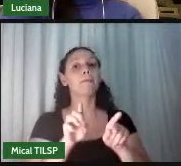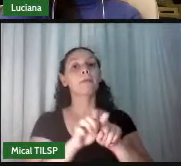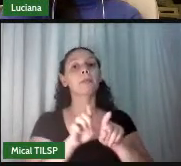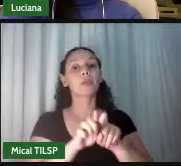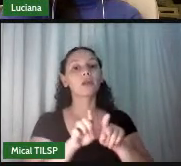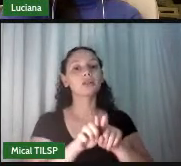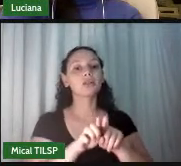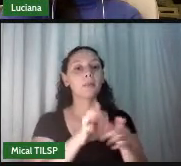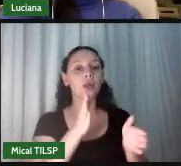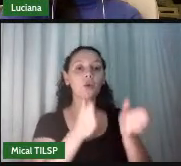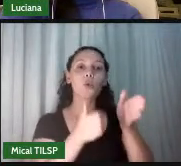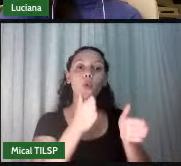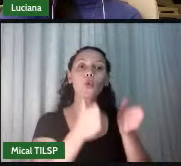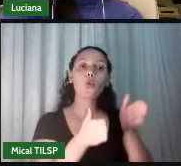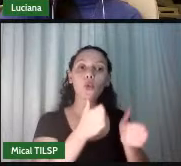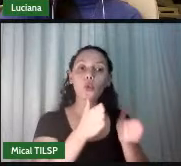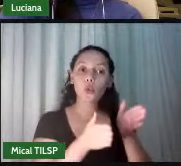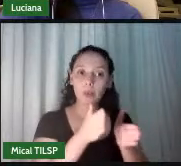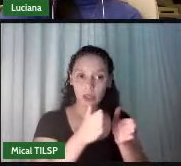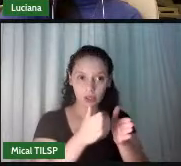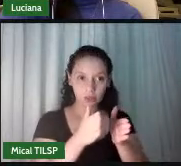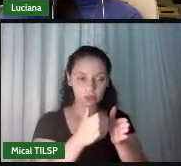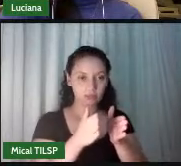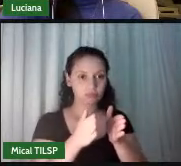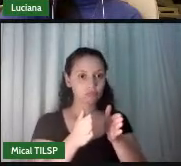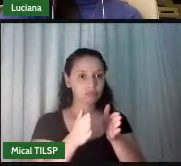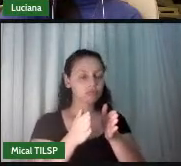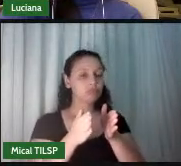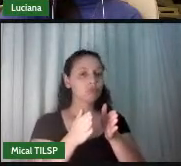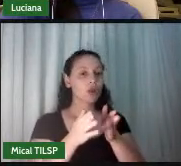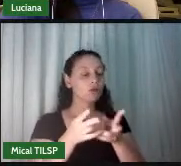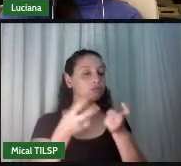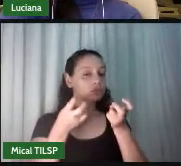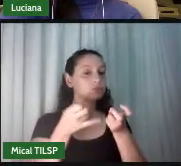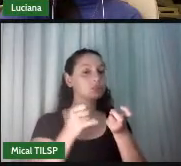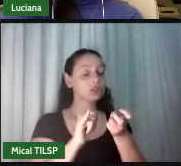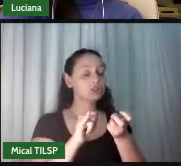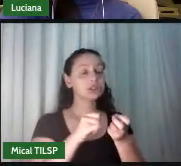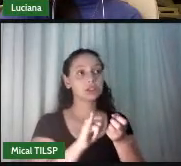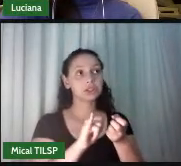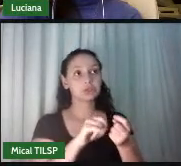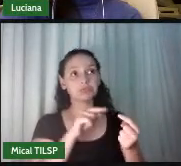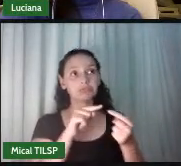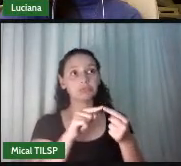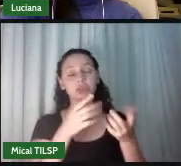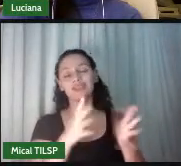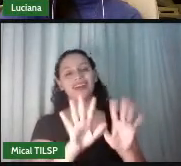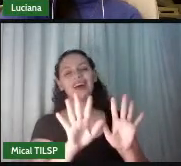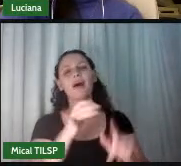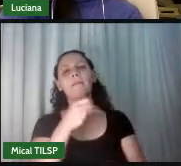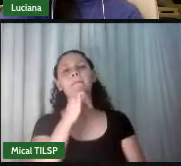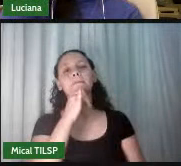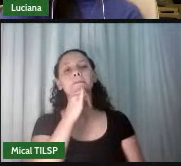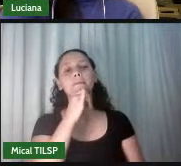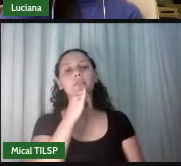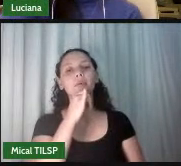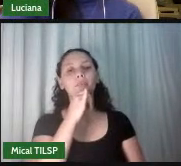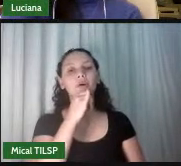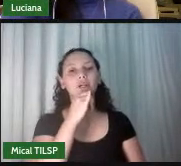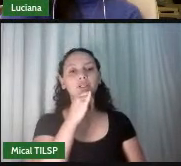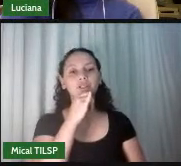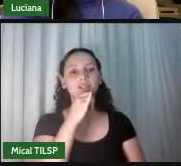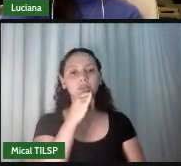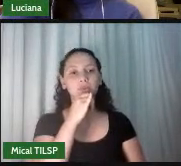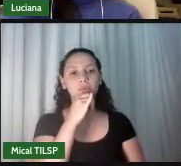condiz com o período do afastamento. Então, por exemplo, eu me afastei para fazer um tratamento